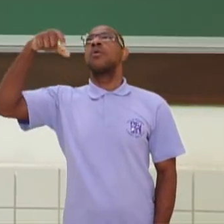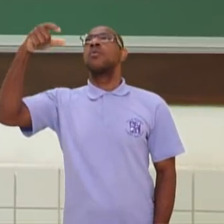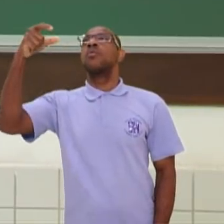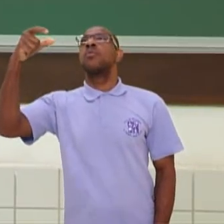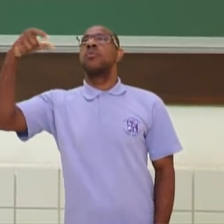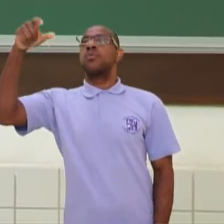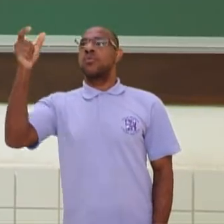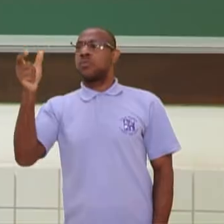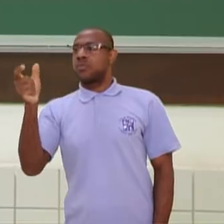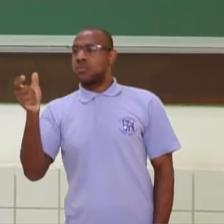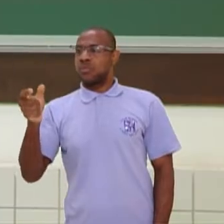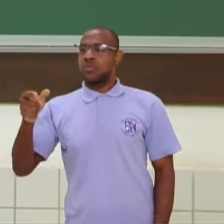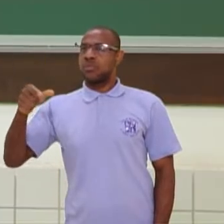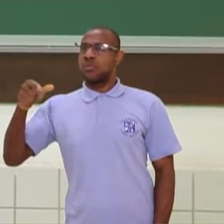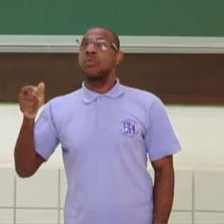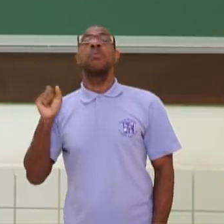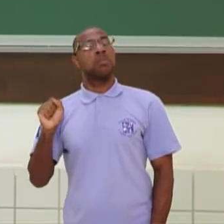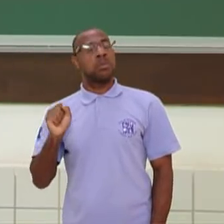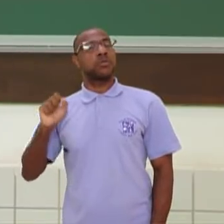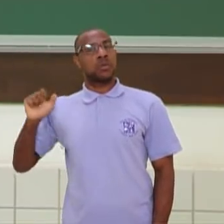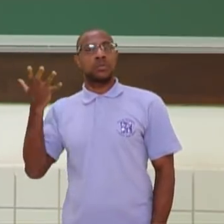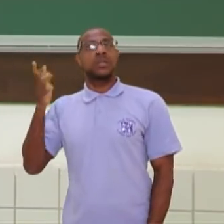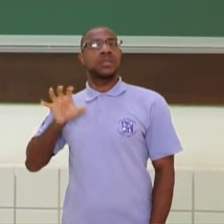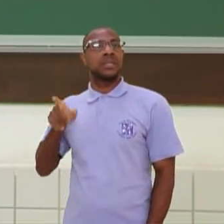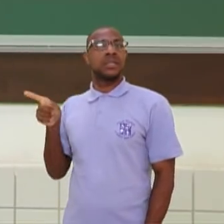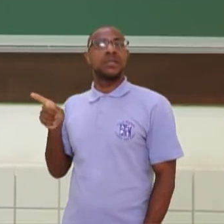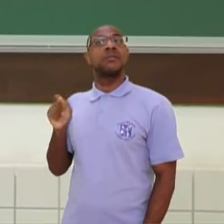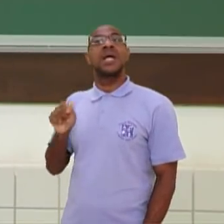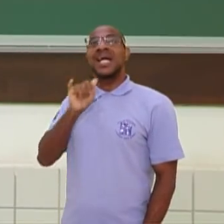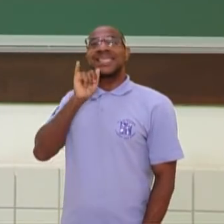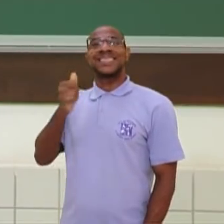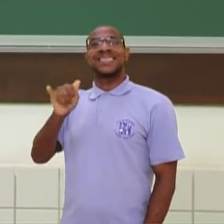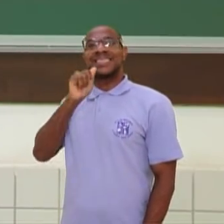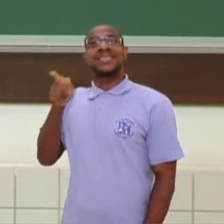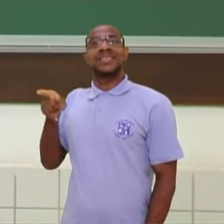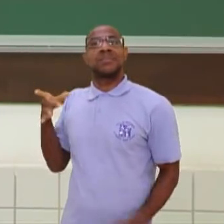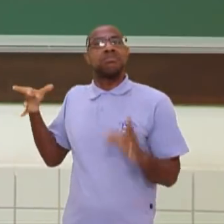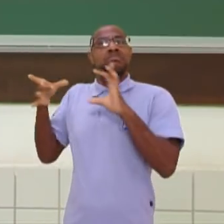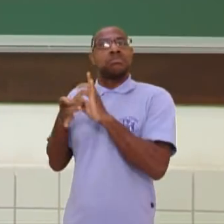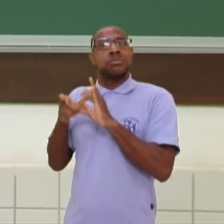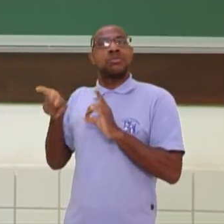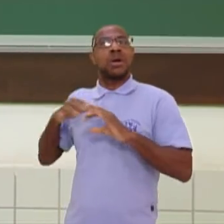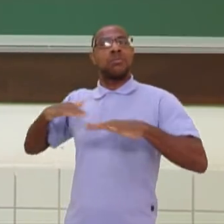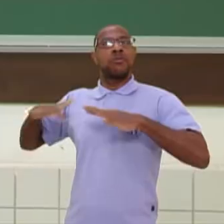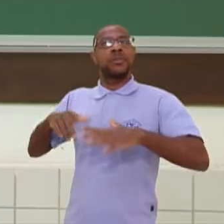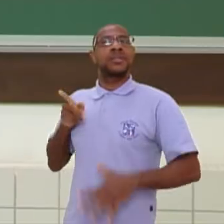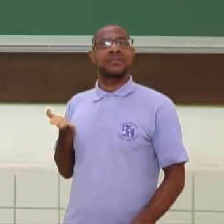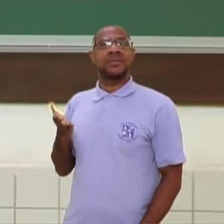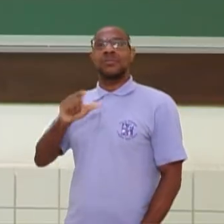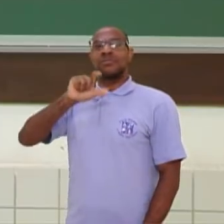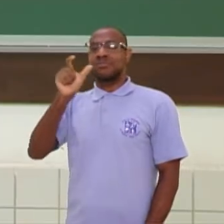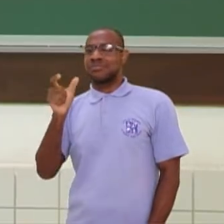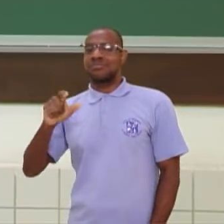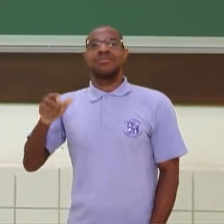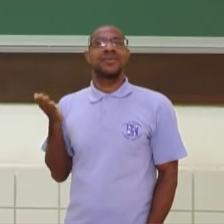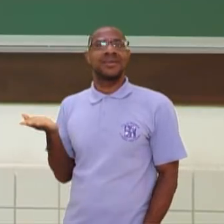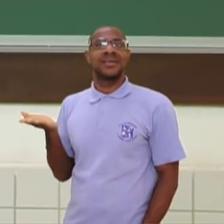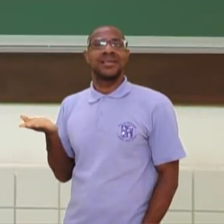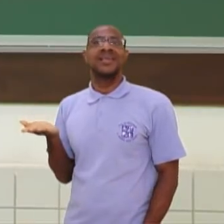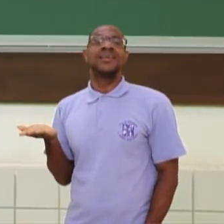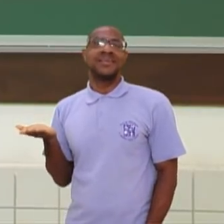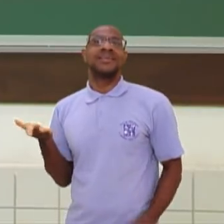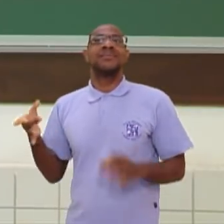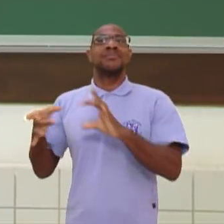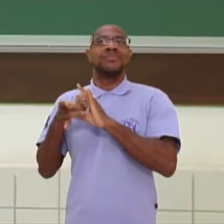mas ela também vai para baixo. Então o que você vai ter? A energia vai estar garantindo a movimentação dessa folha, não que vai estar garantindo